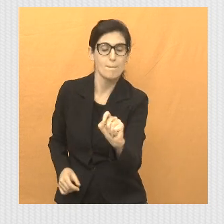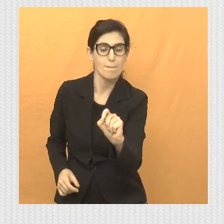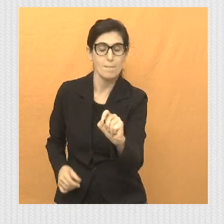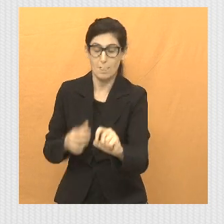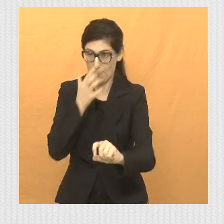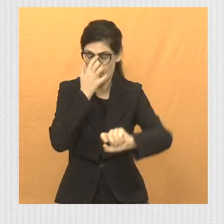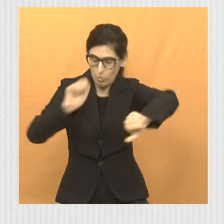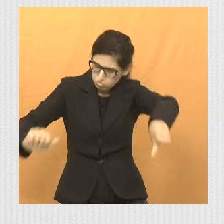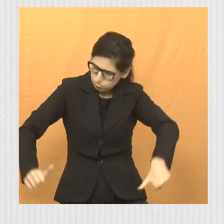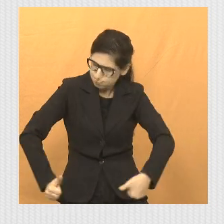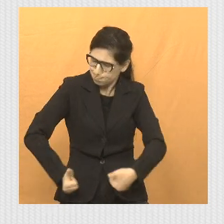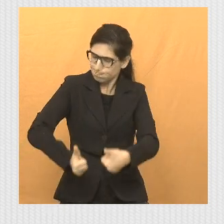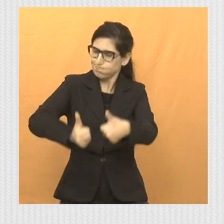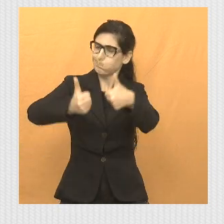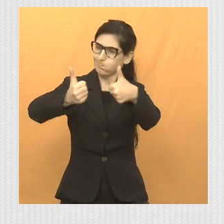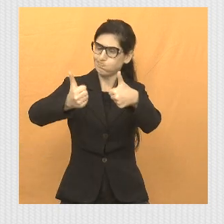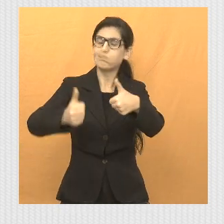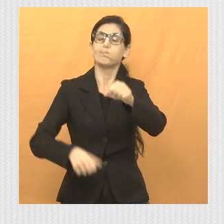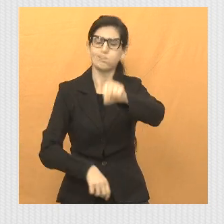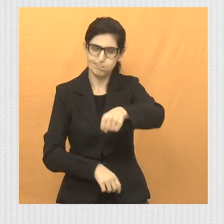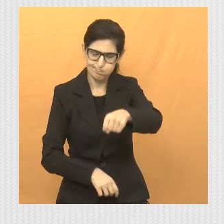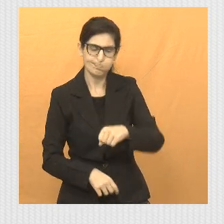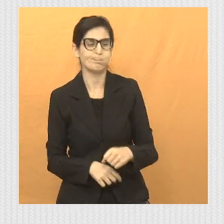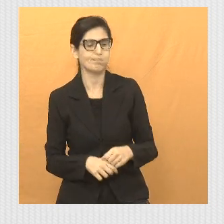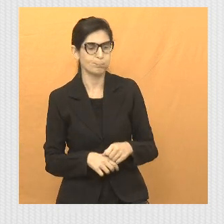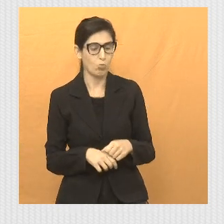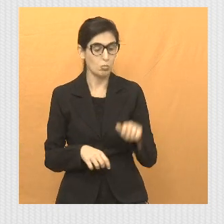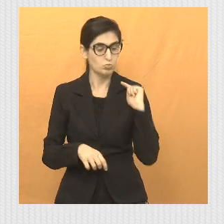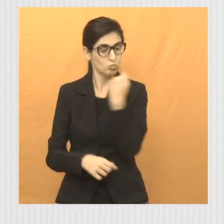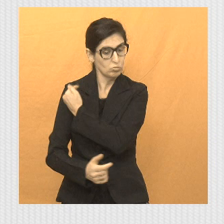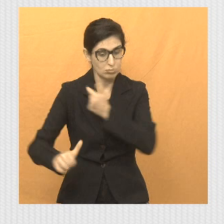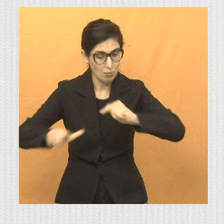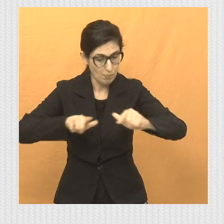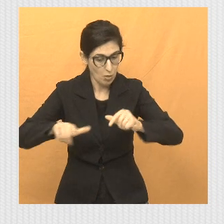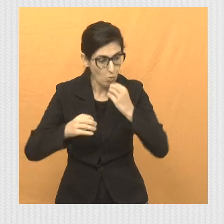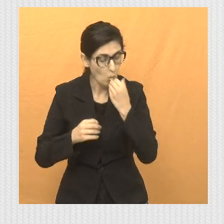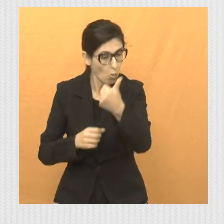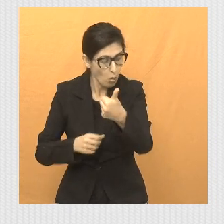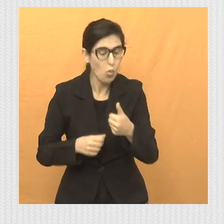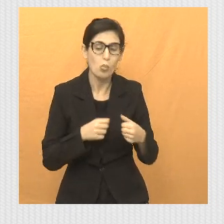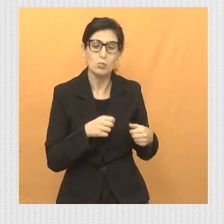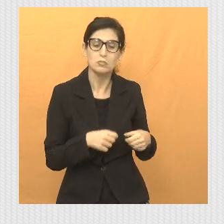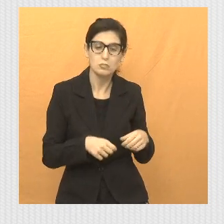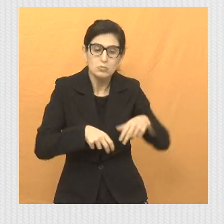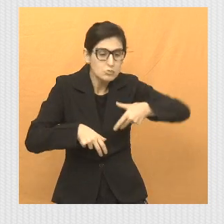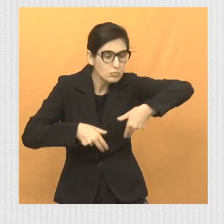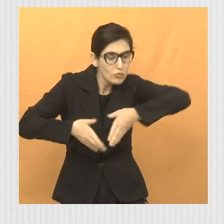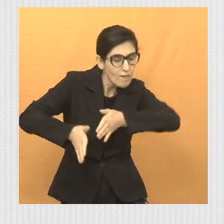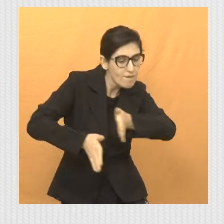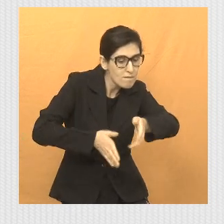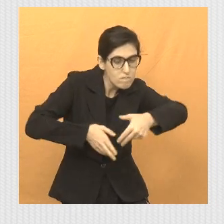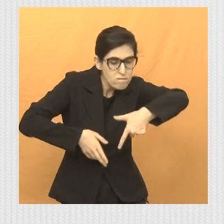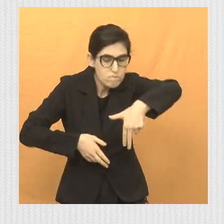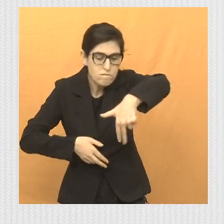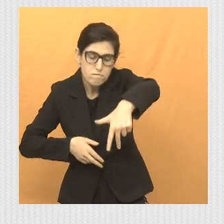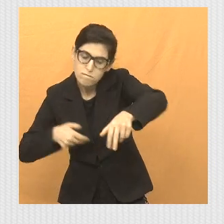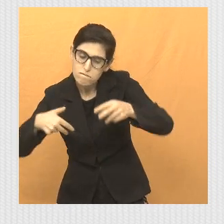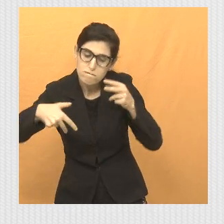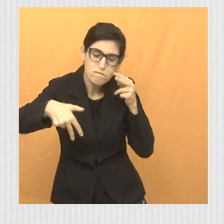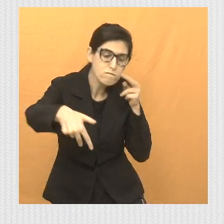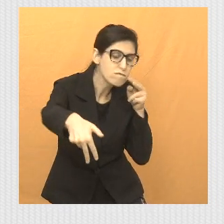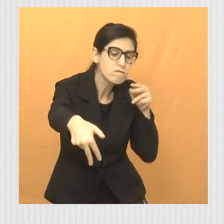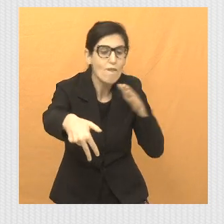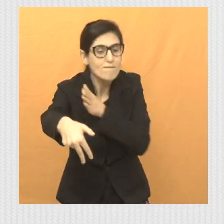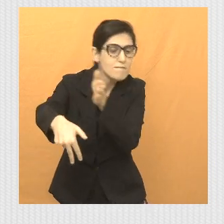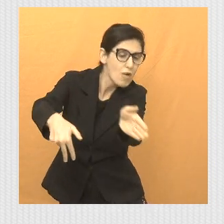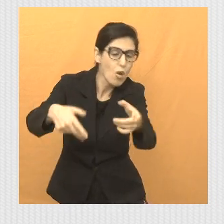que estamos fazendo um bom acompanhamento e uma boa vigilância em saúde. Prova disso é que o nosso município,